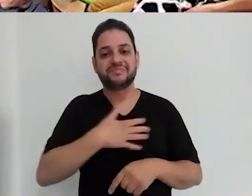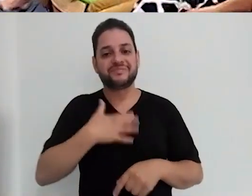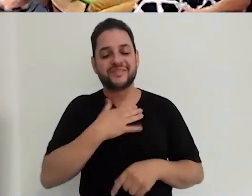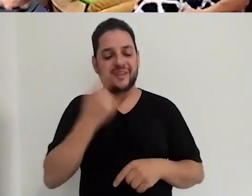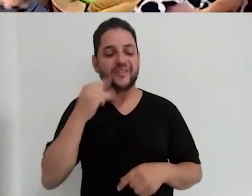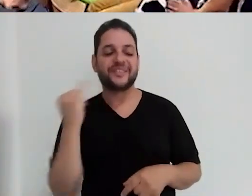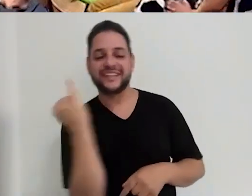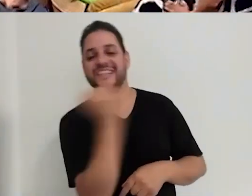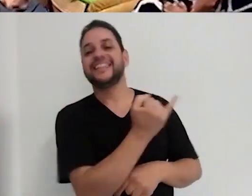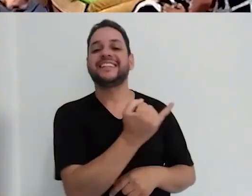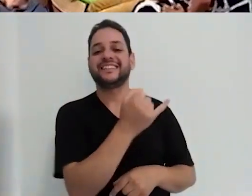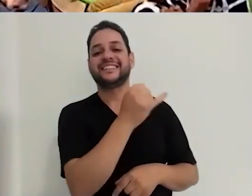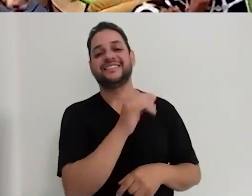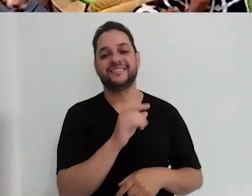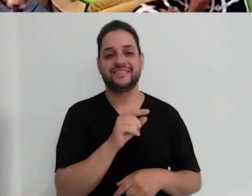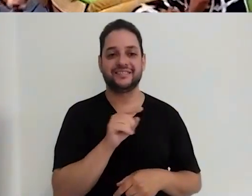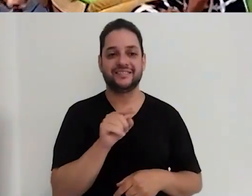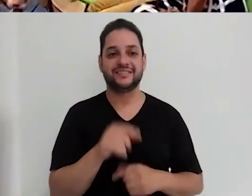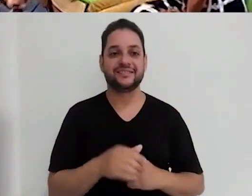bom.